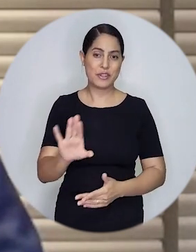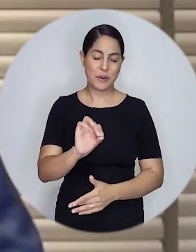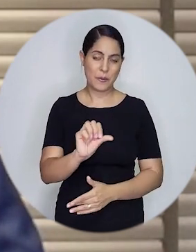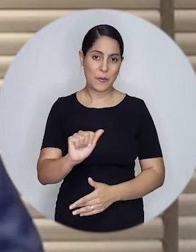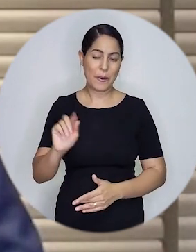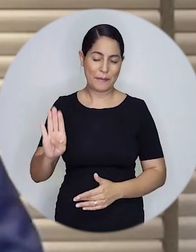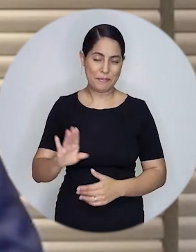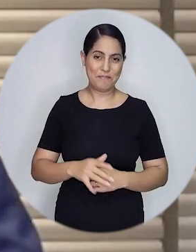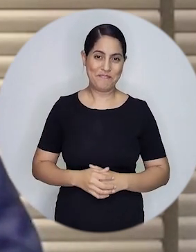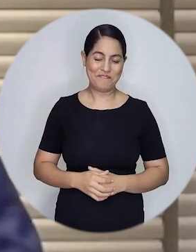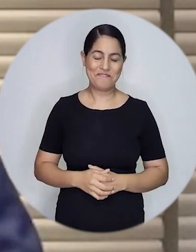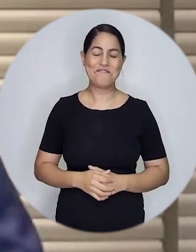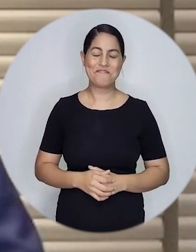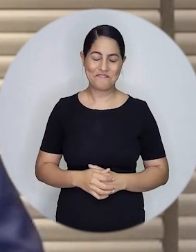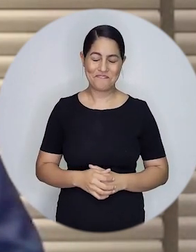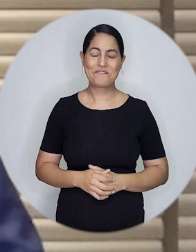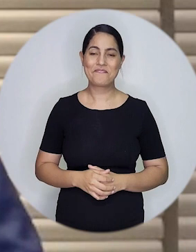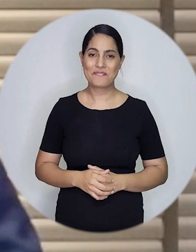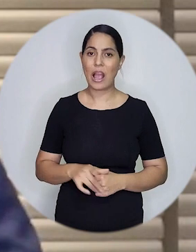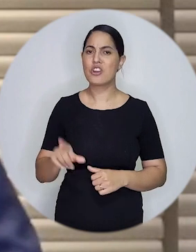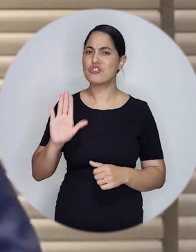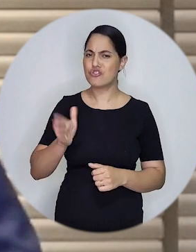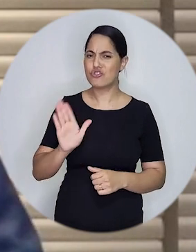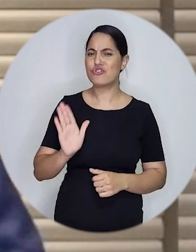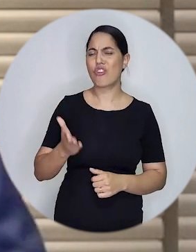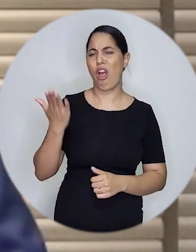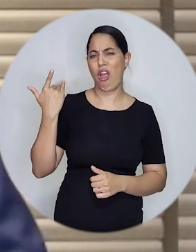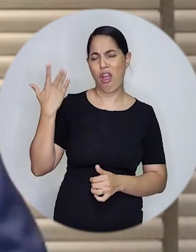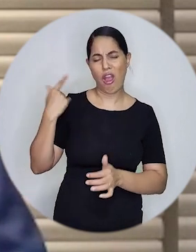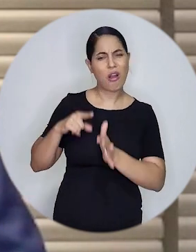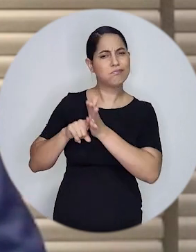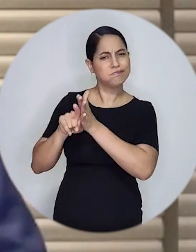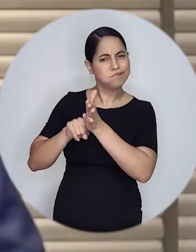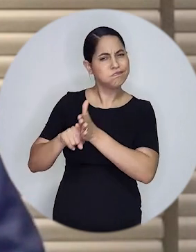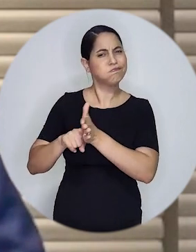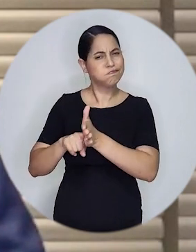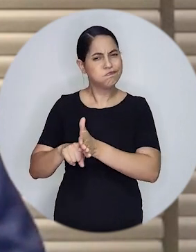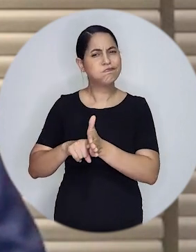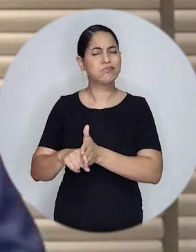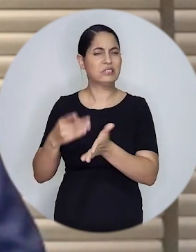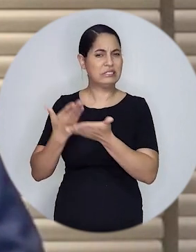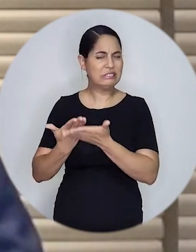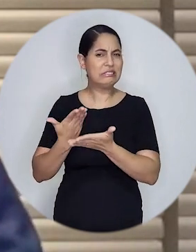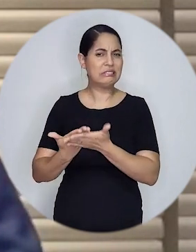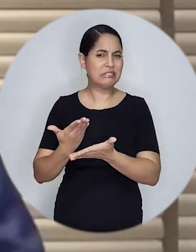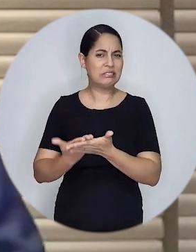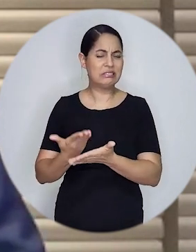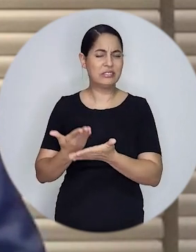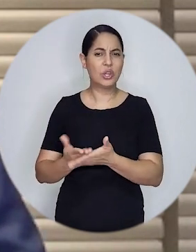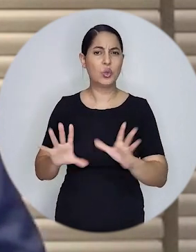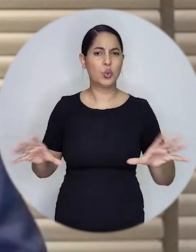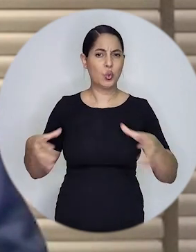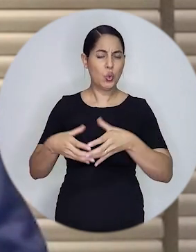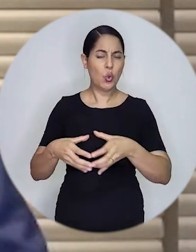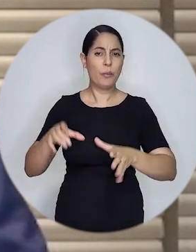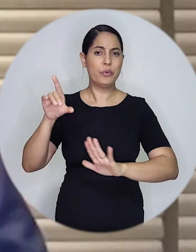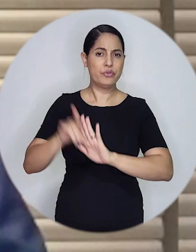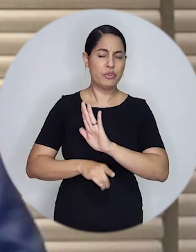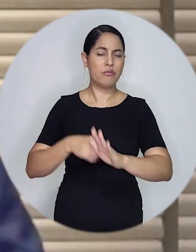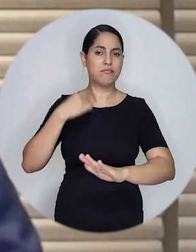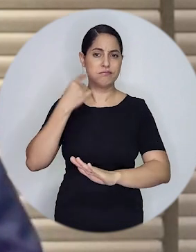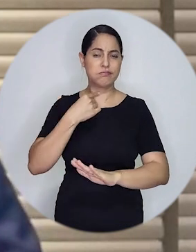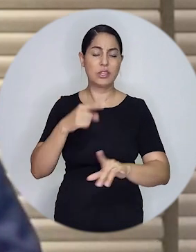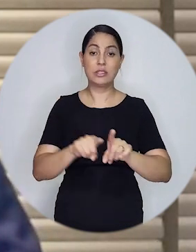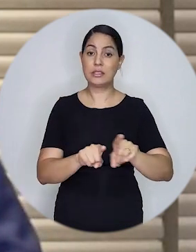219/2023, aprovado pelo Conselho Federal da OAB, é fruto de um grande estudo por parte